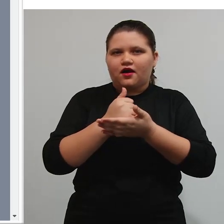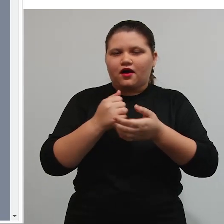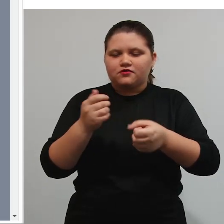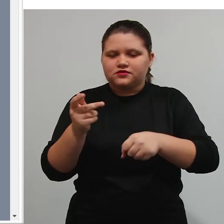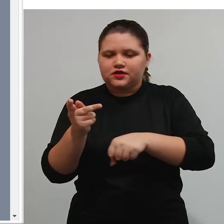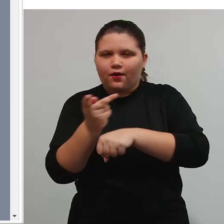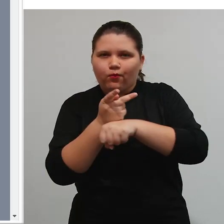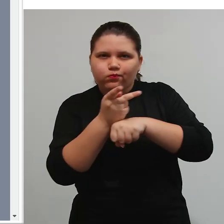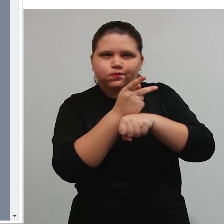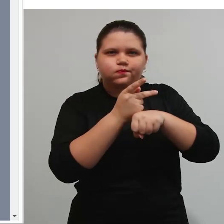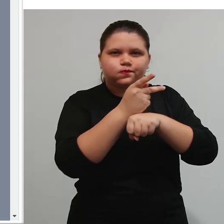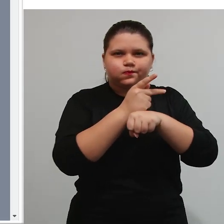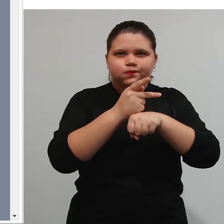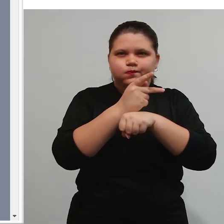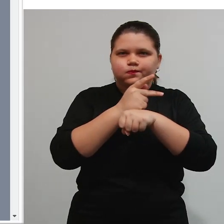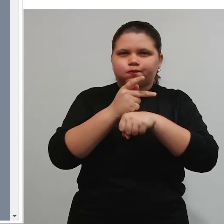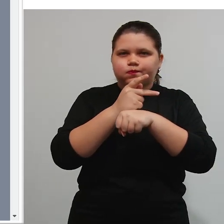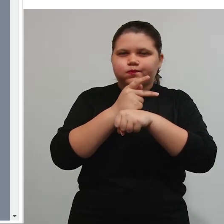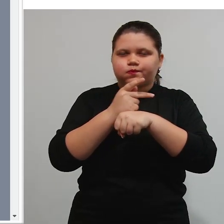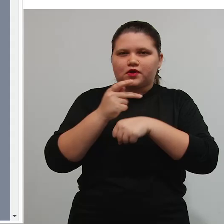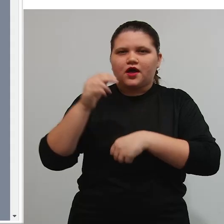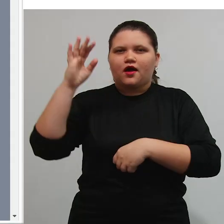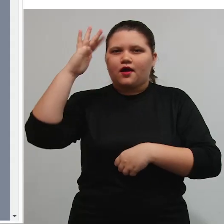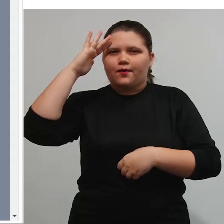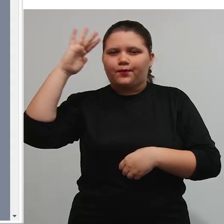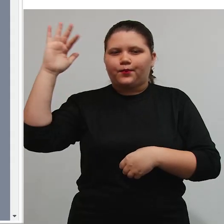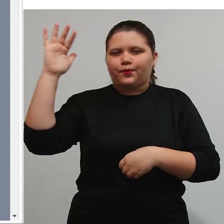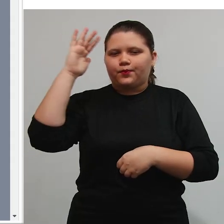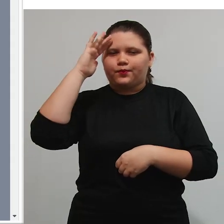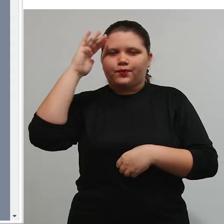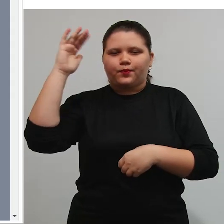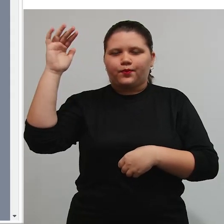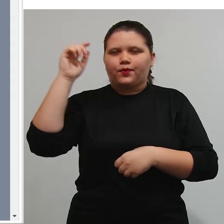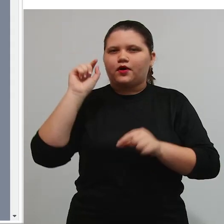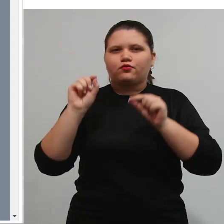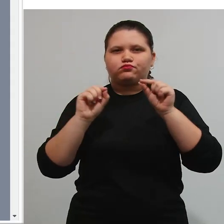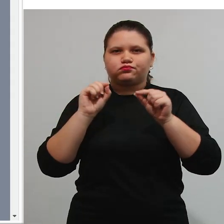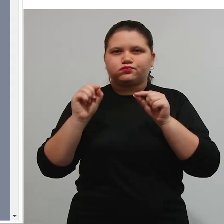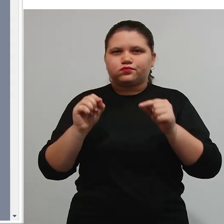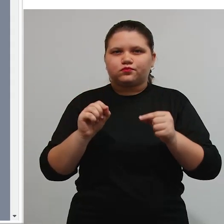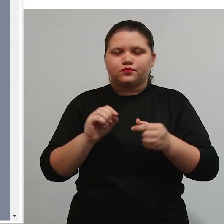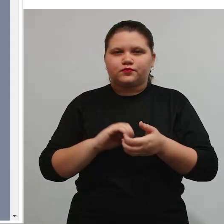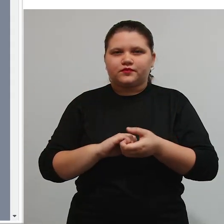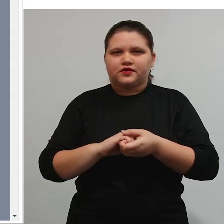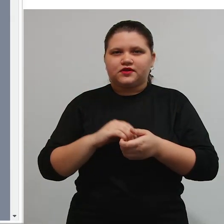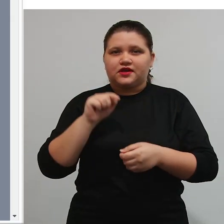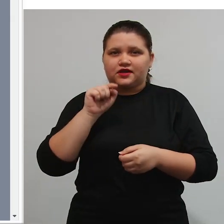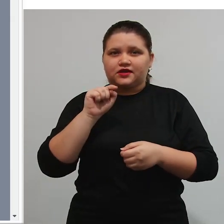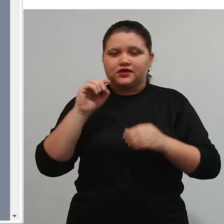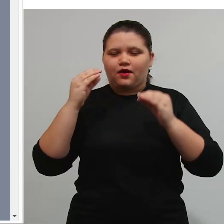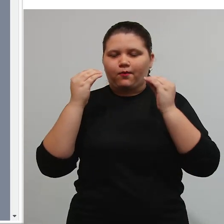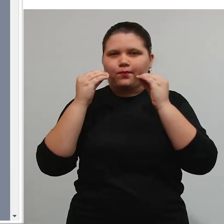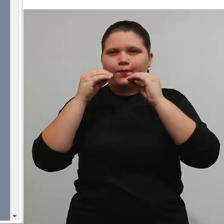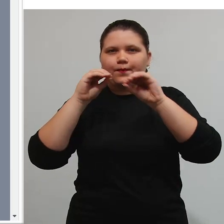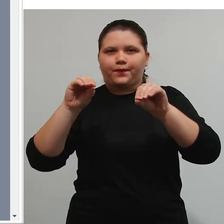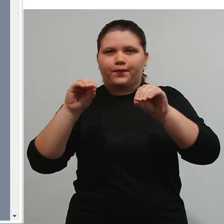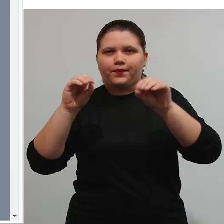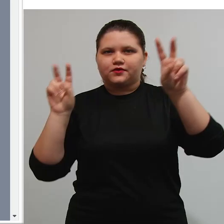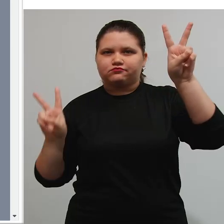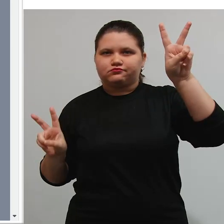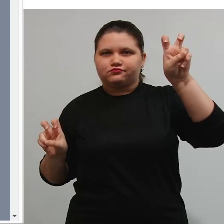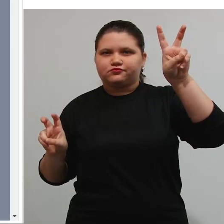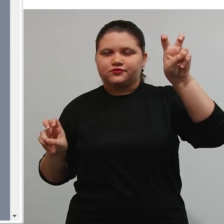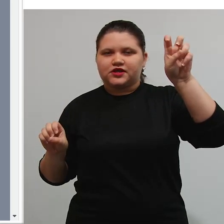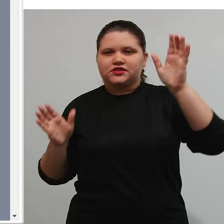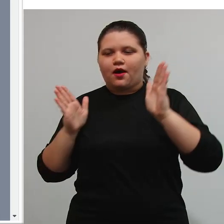provocar a reflexão sobre o fato de que, olha só, aqui eu inseri uma citação direta longa, uma citação do